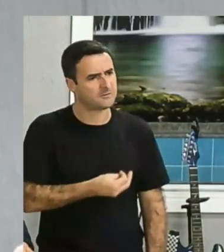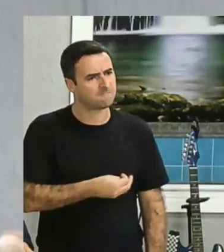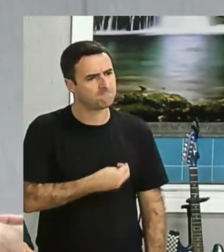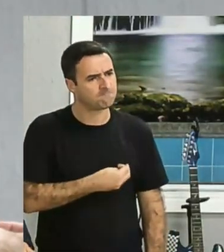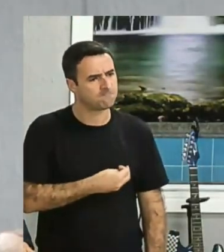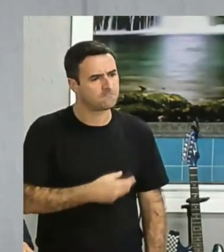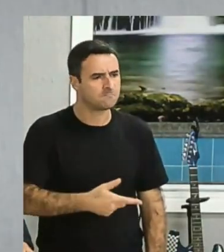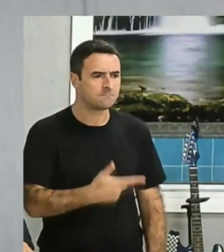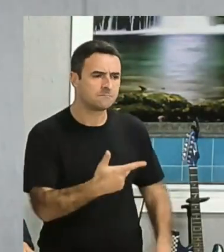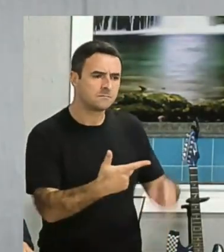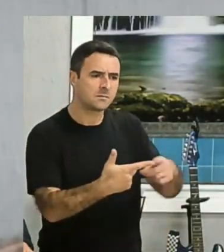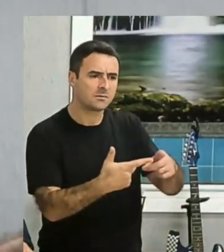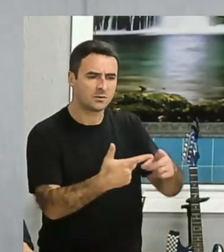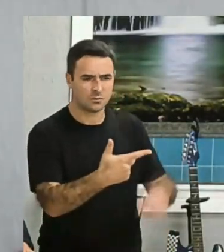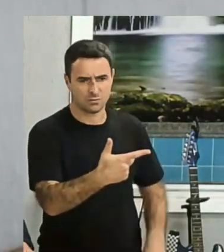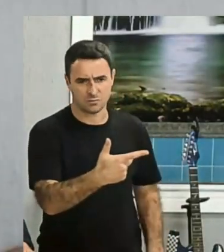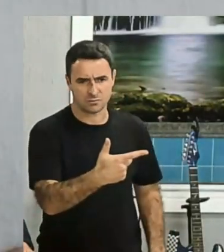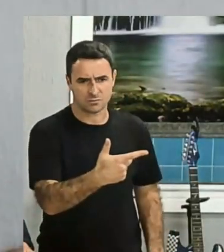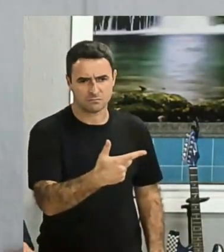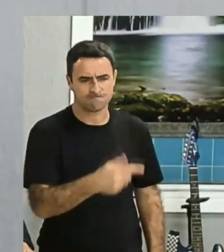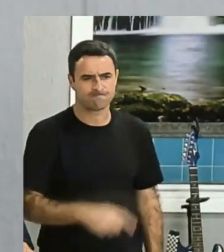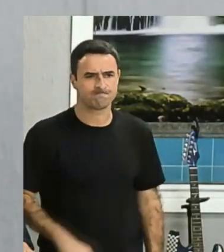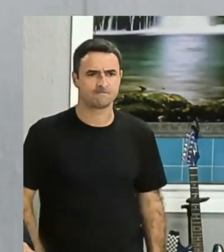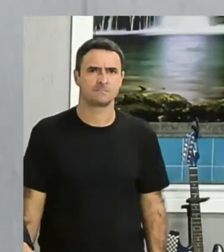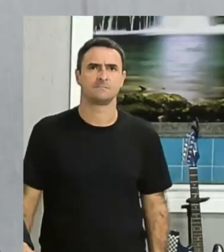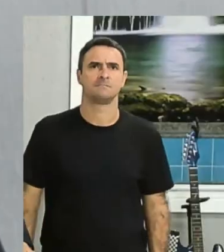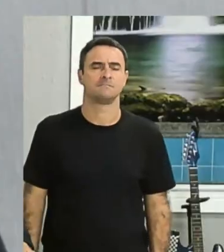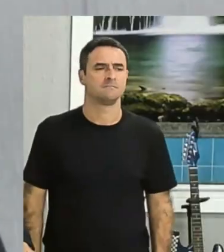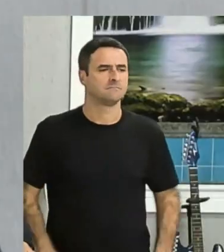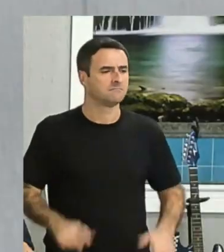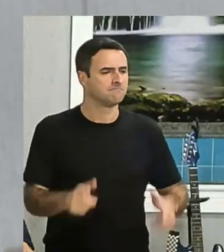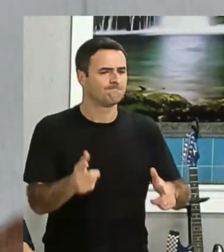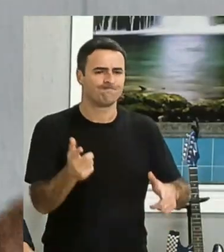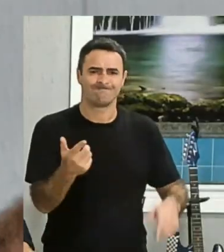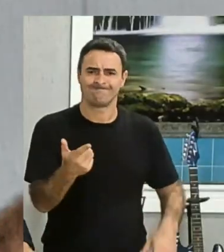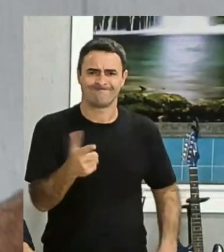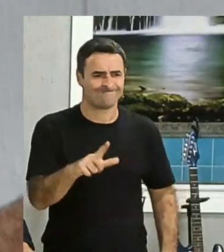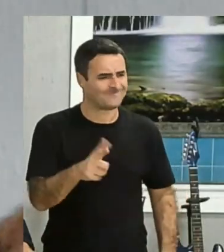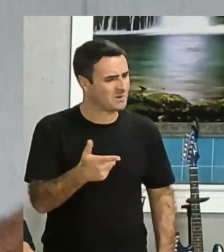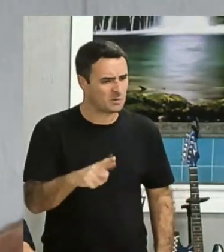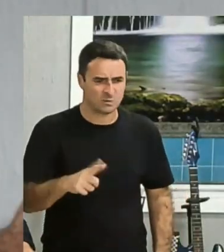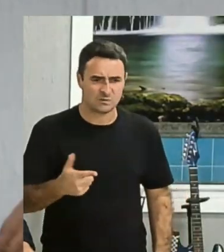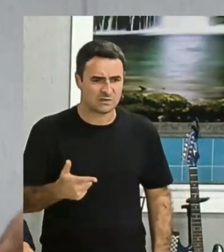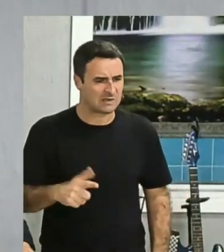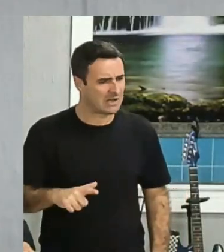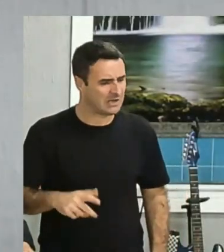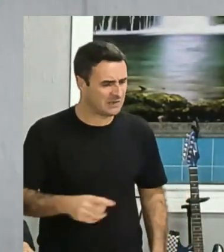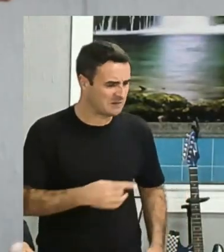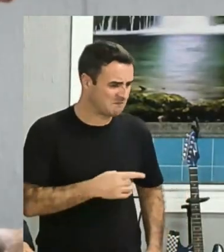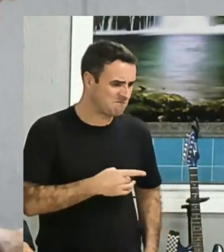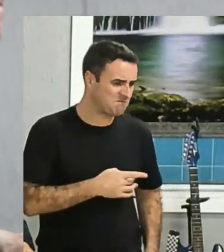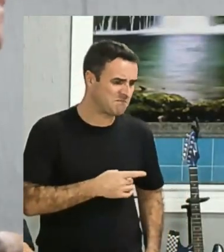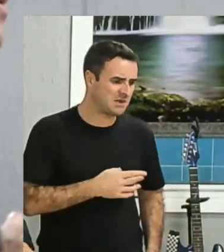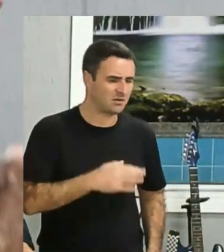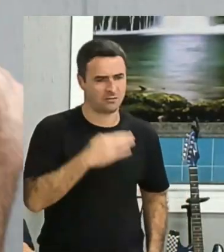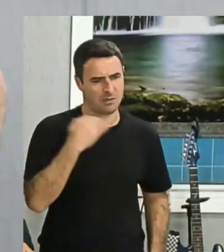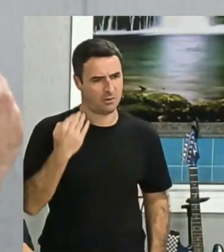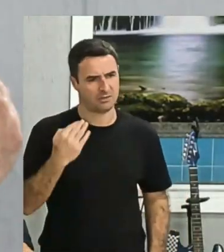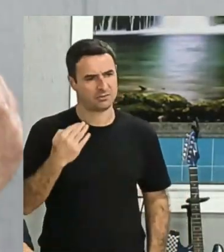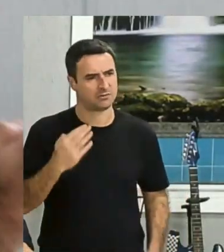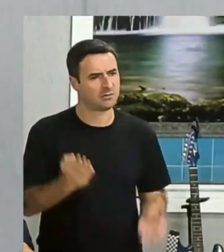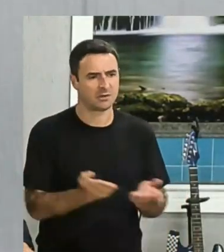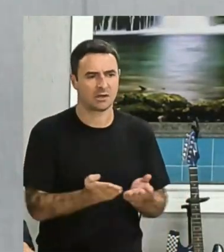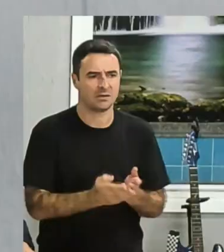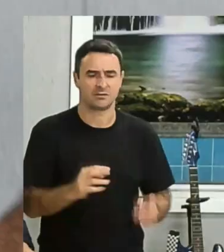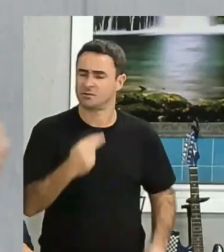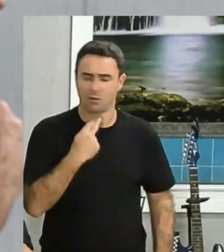Em segundo lugar, não tenha medo da morte. Crente não tem medo de morte, de